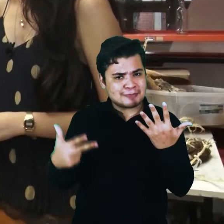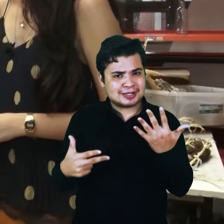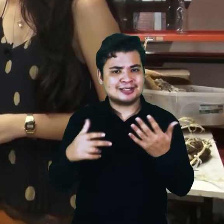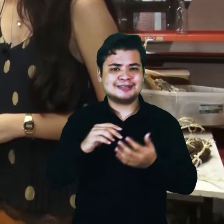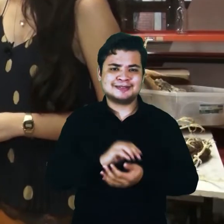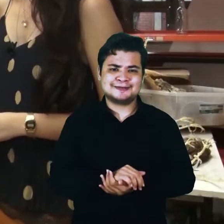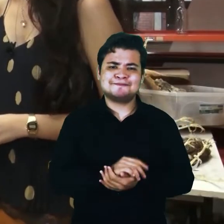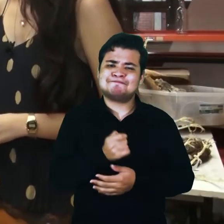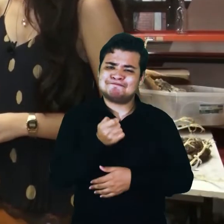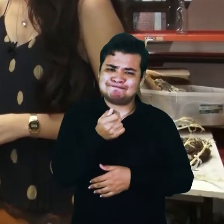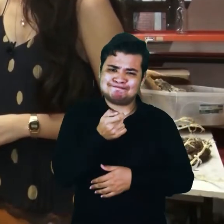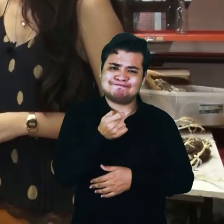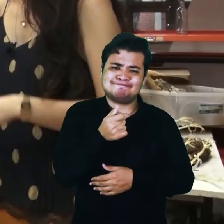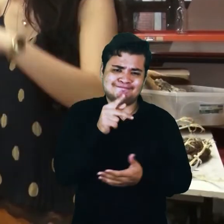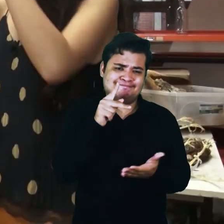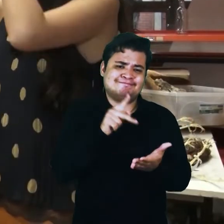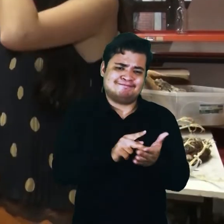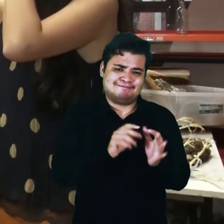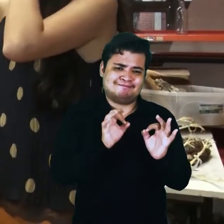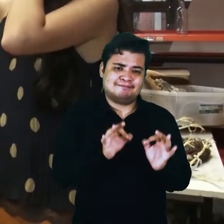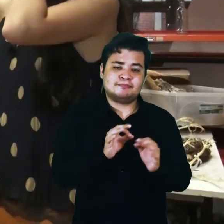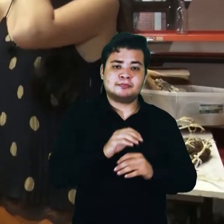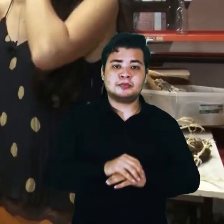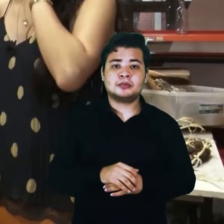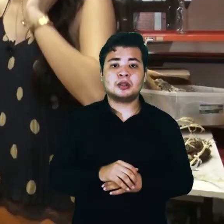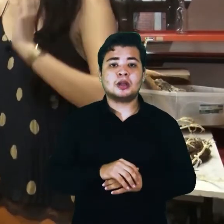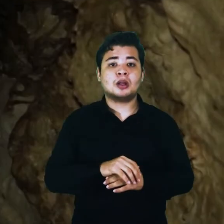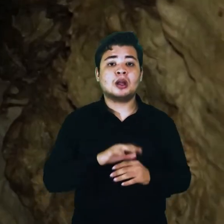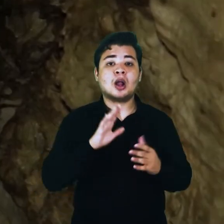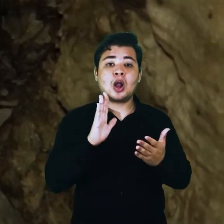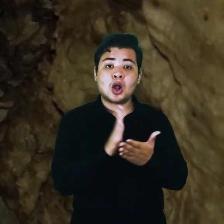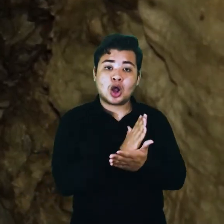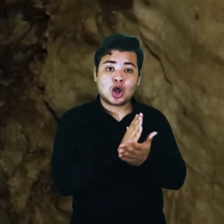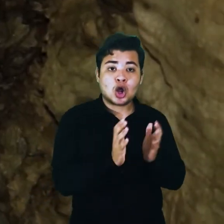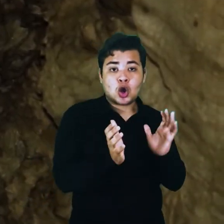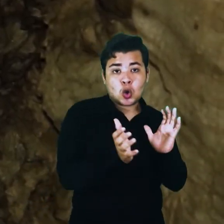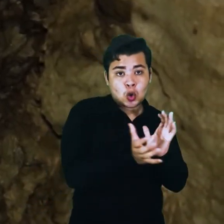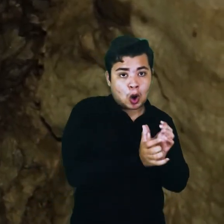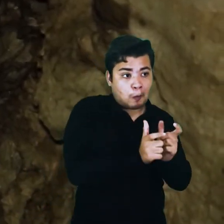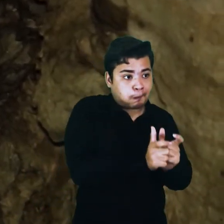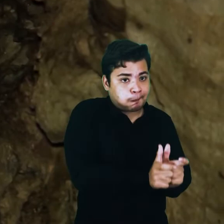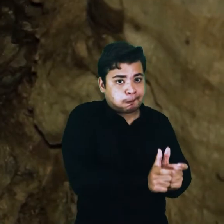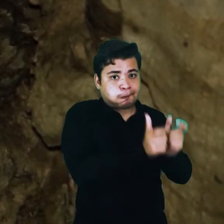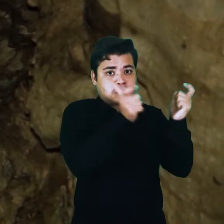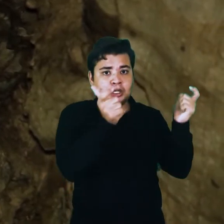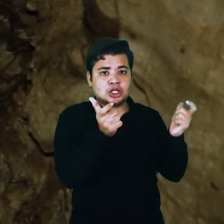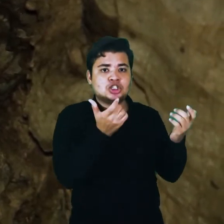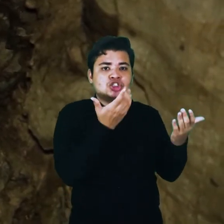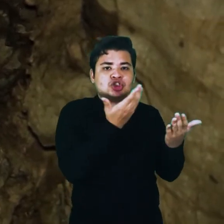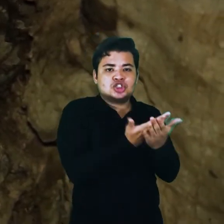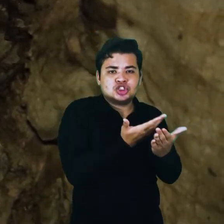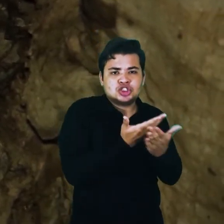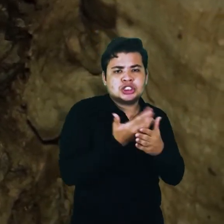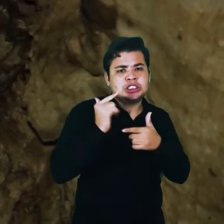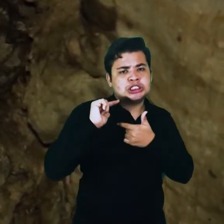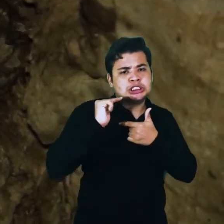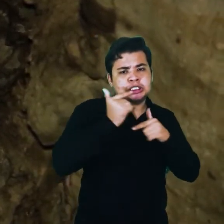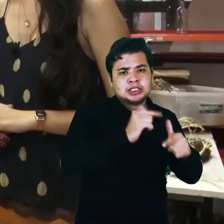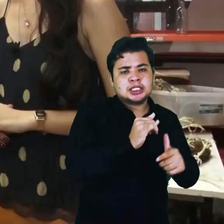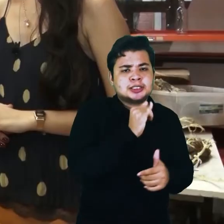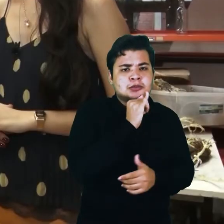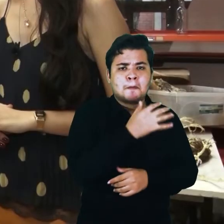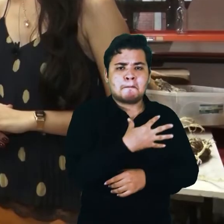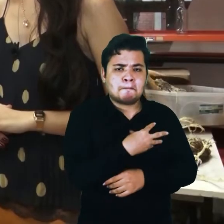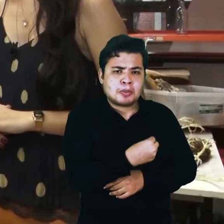muito pouco. É muito pouco. Para alguns grupos, são grupos maiores, estudados tradicionalmente, como, por exemplo, mamíferos, o número